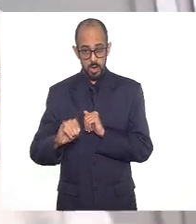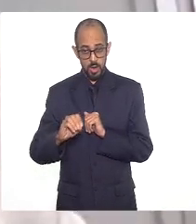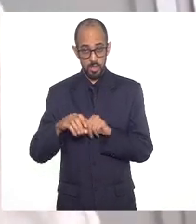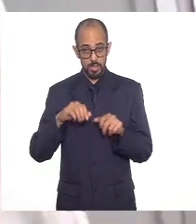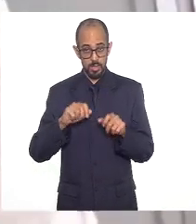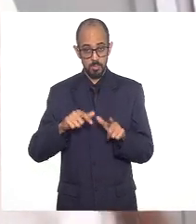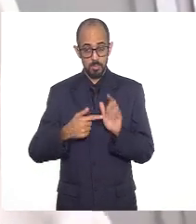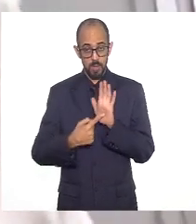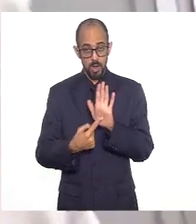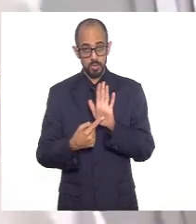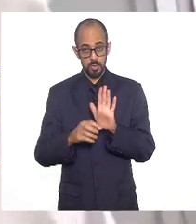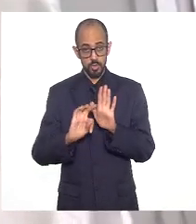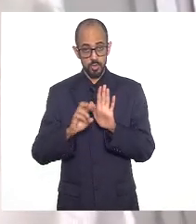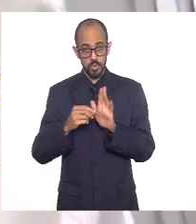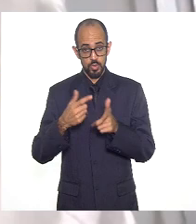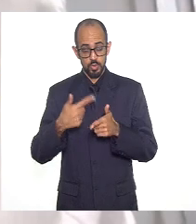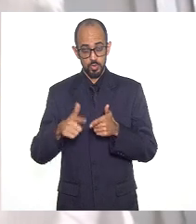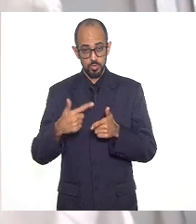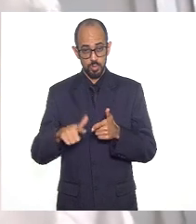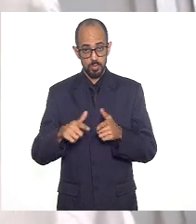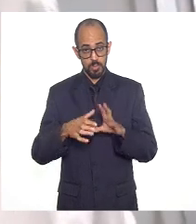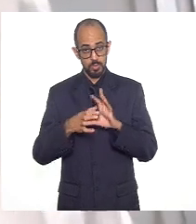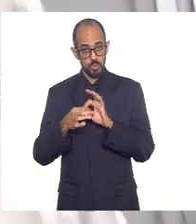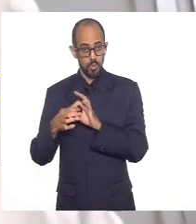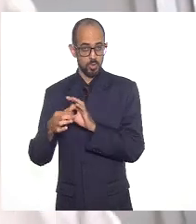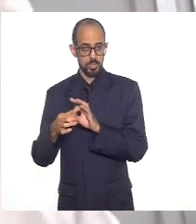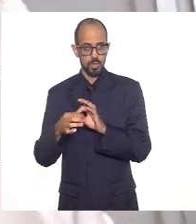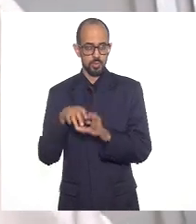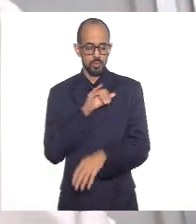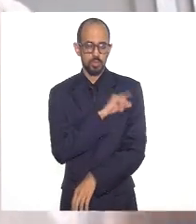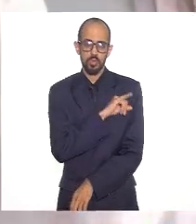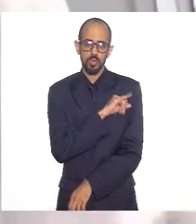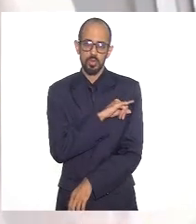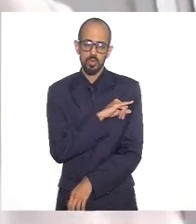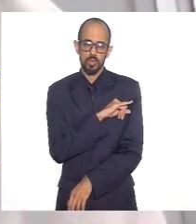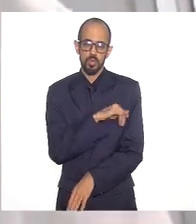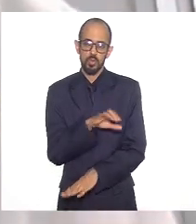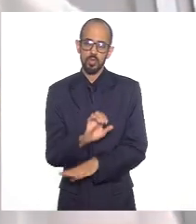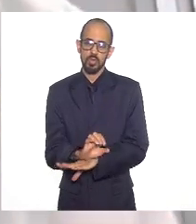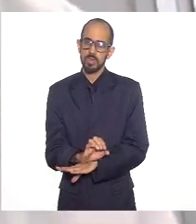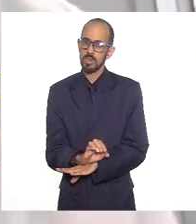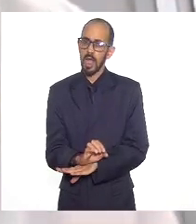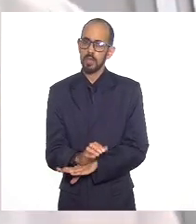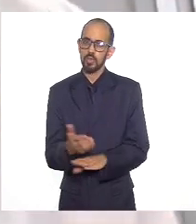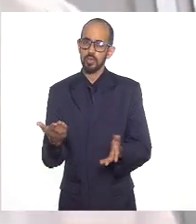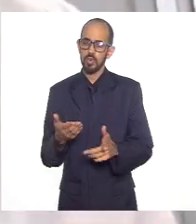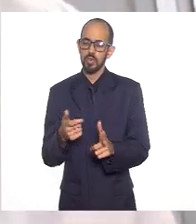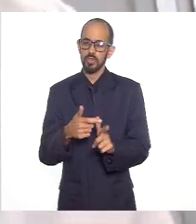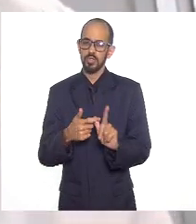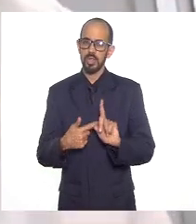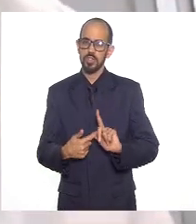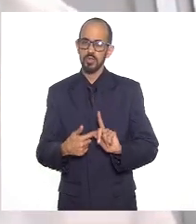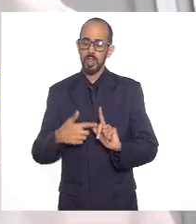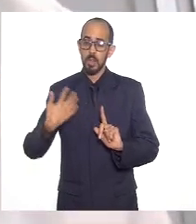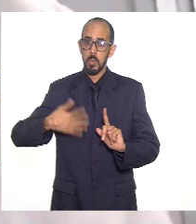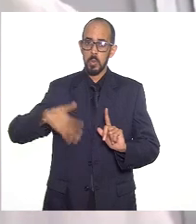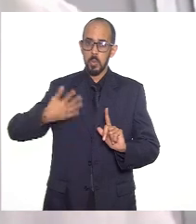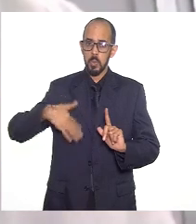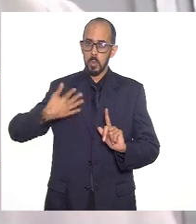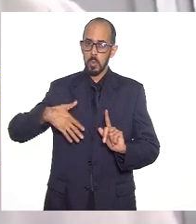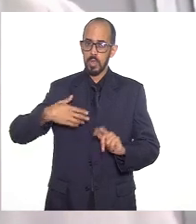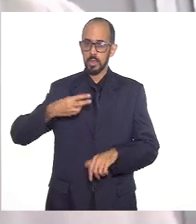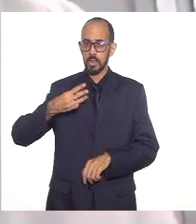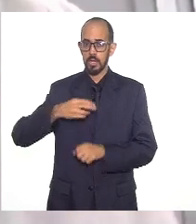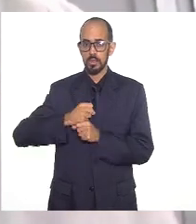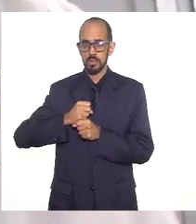os problemas à real conjuntura do Rio de Janeiro, que é um Estado afundado em endividamento da União, que com 3 anos